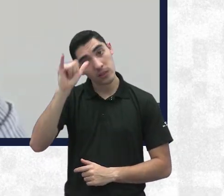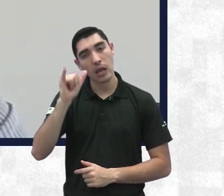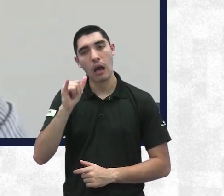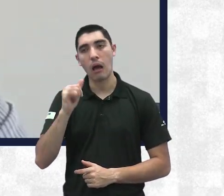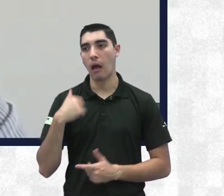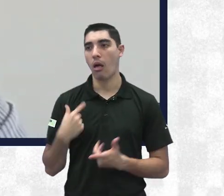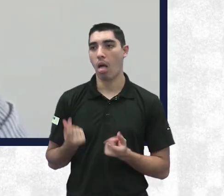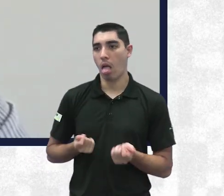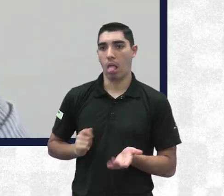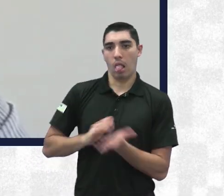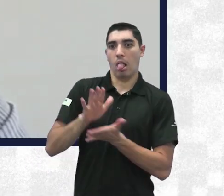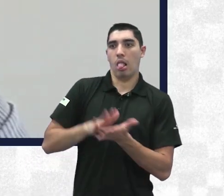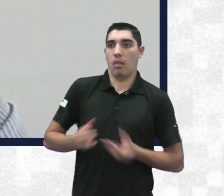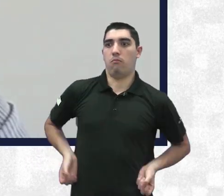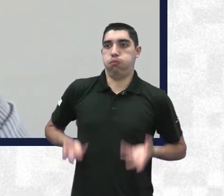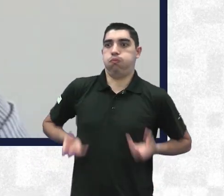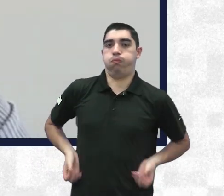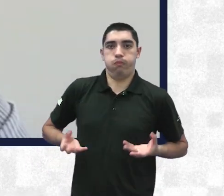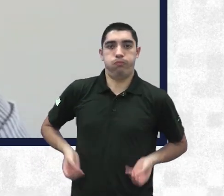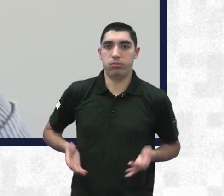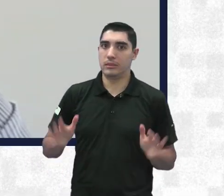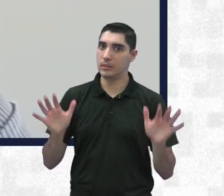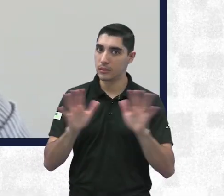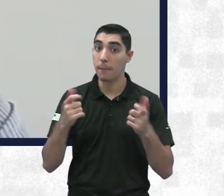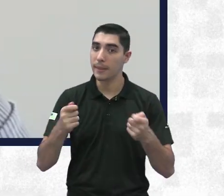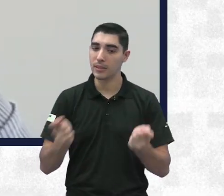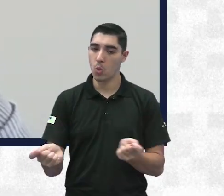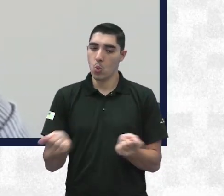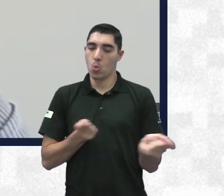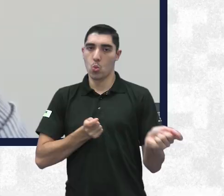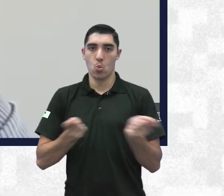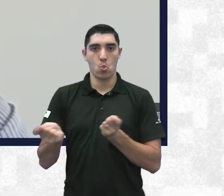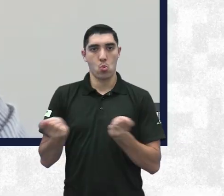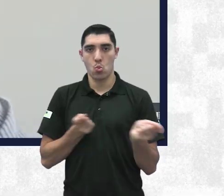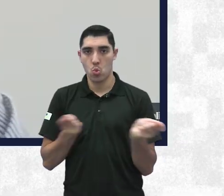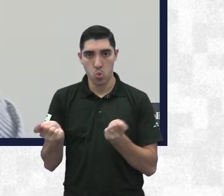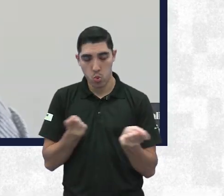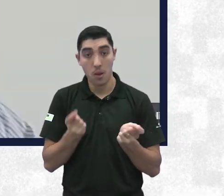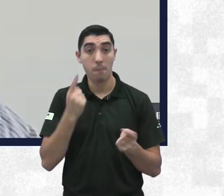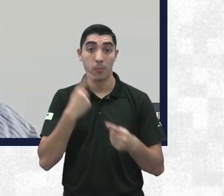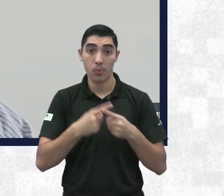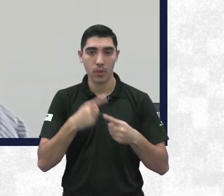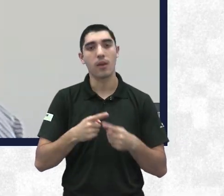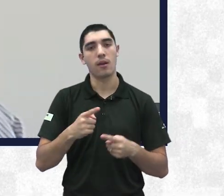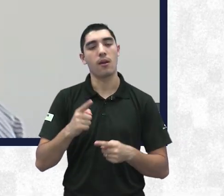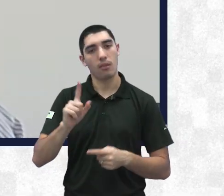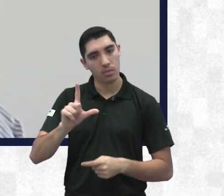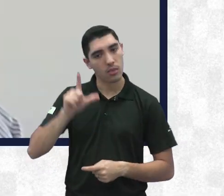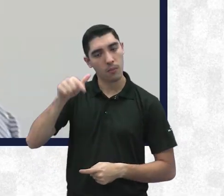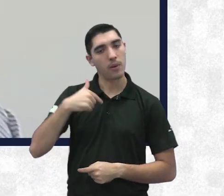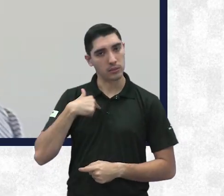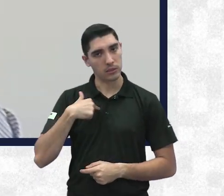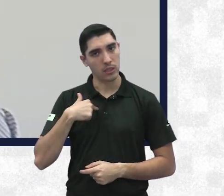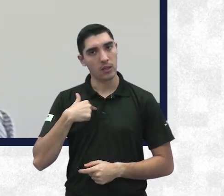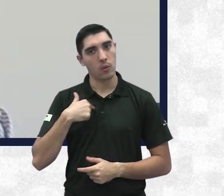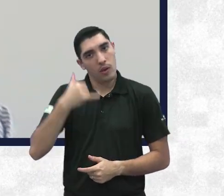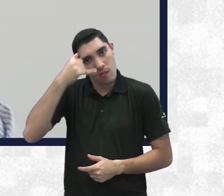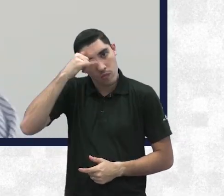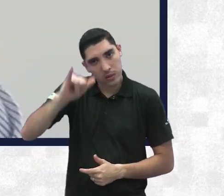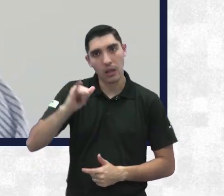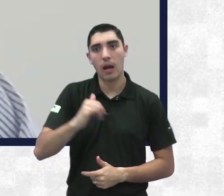é não perder o controle dos seus gastos, né, e manter isso de forma que você consiga